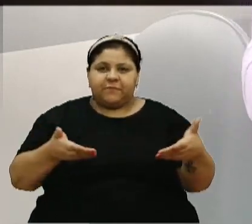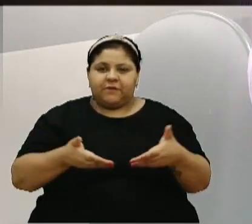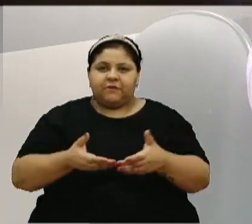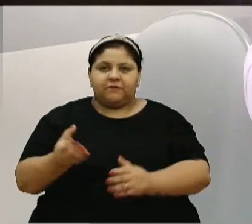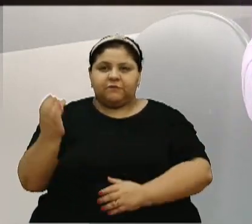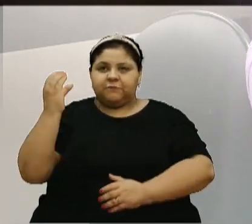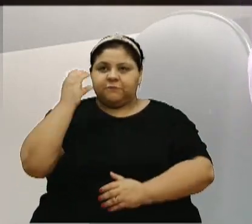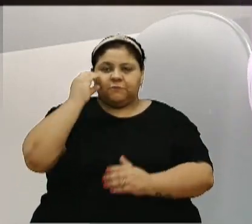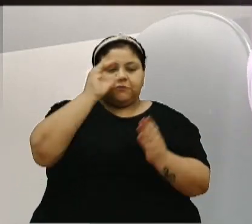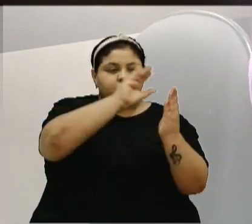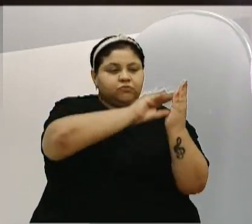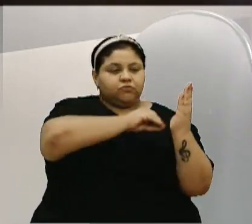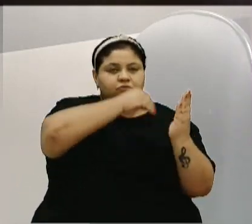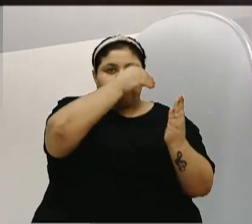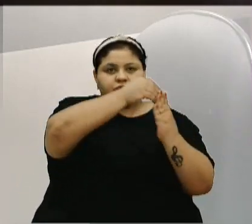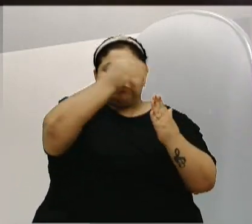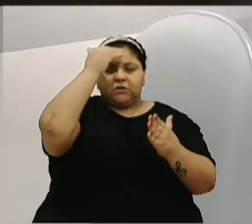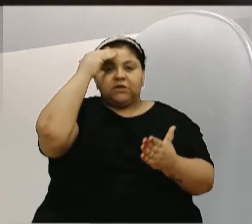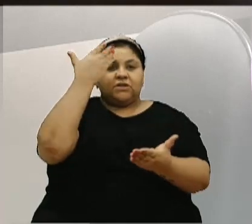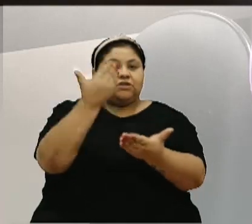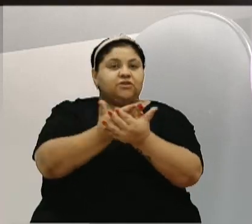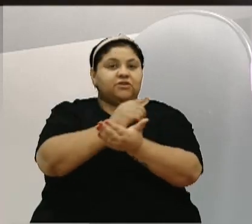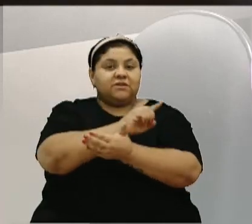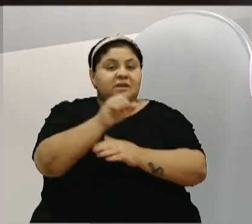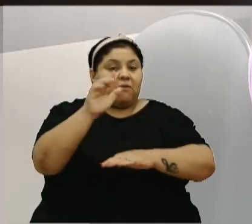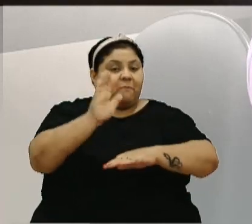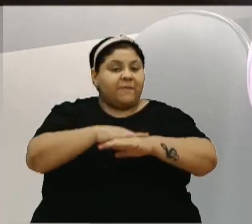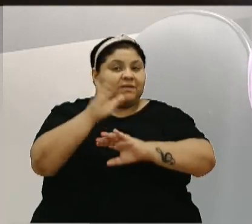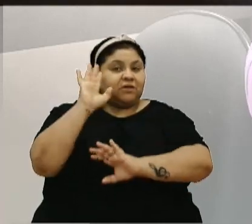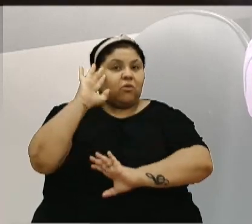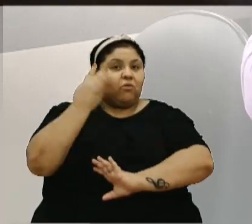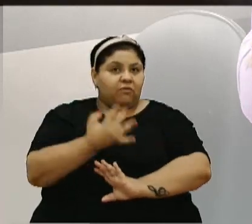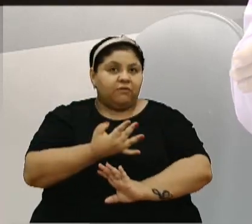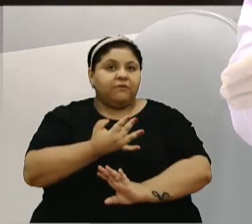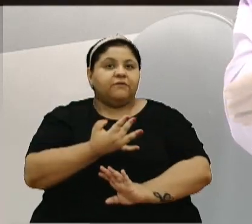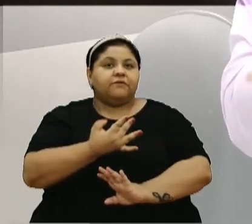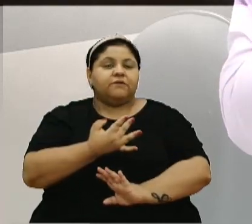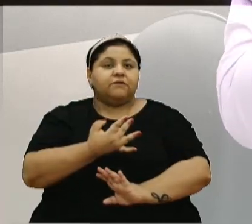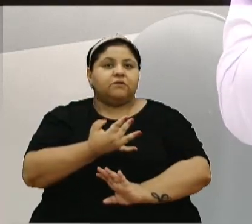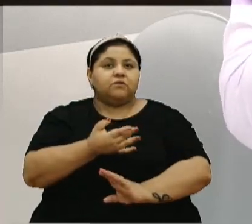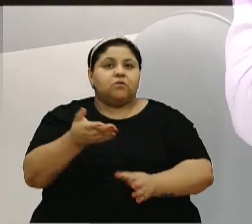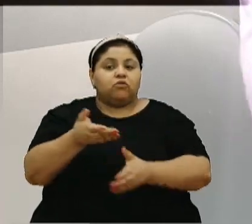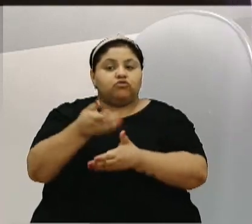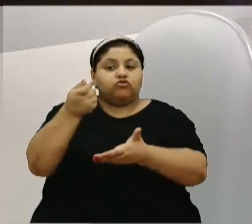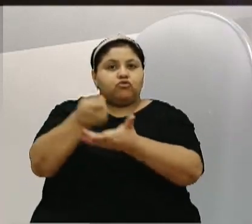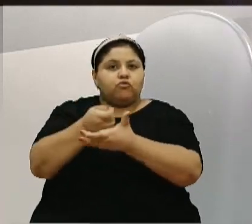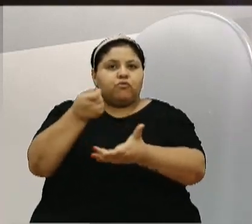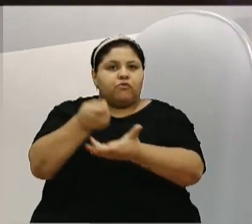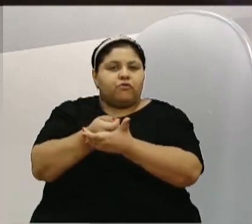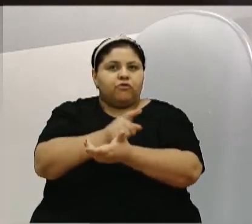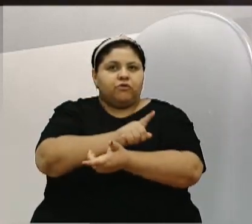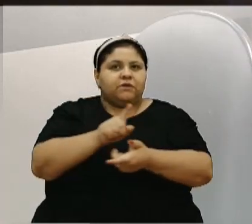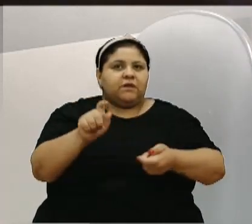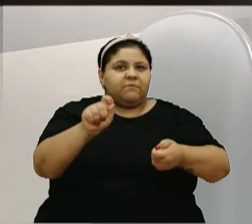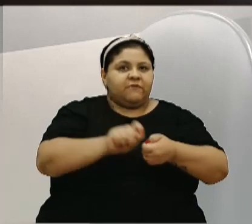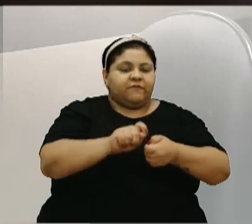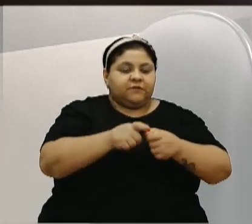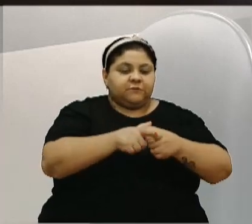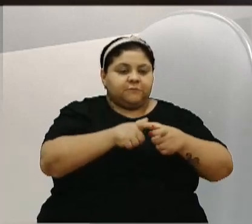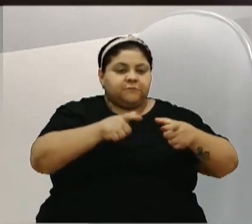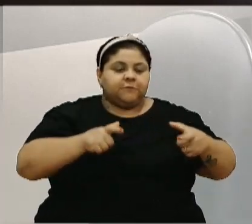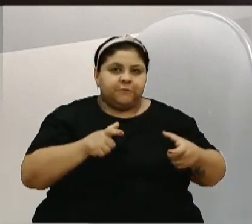patrimônio no calendário, não acredito que não vai mais poder acontecer, porque se torna obrigatório. Se não dá para fazer muito grande,